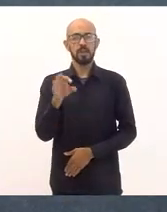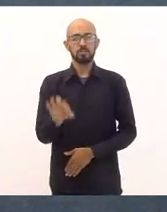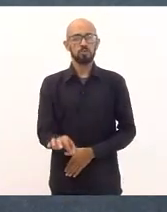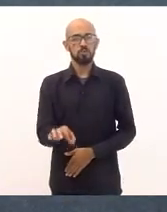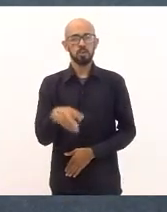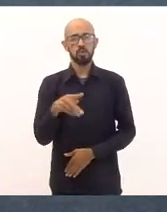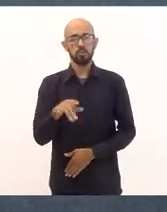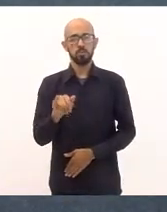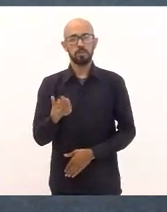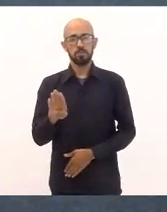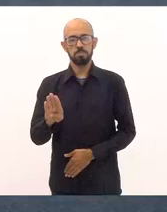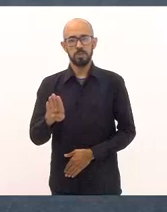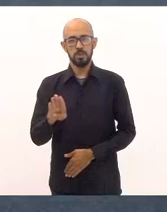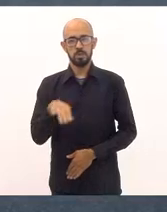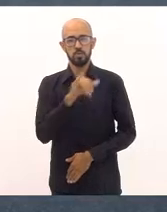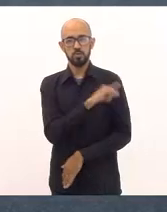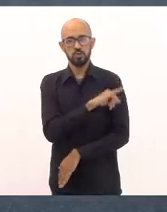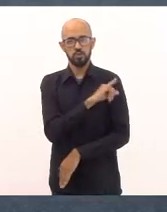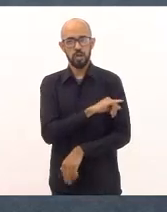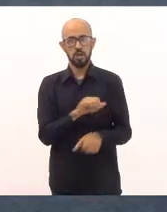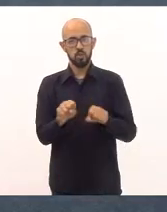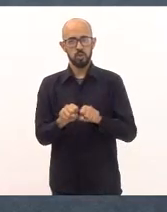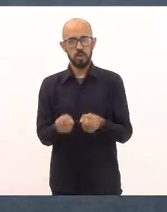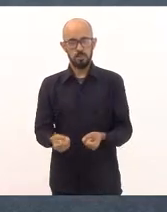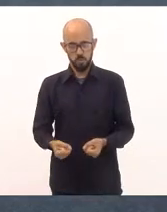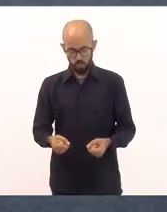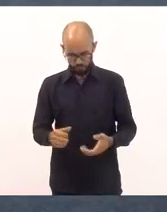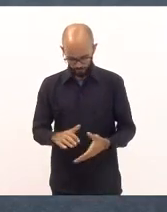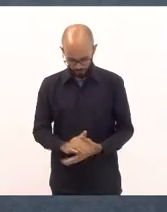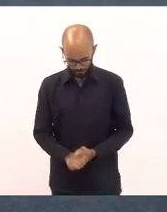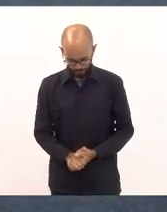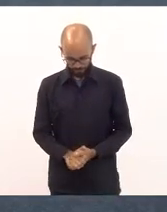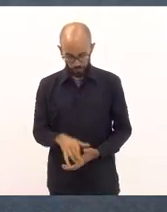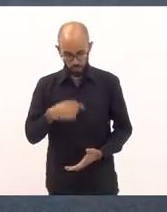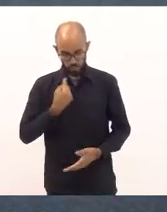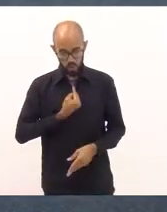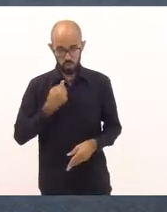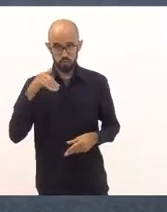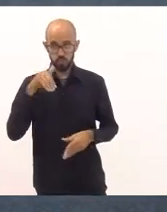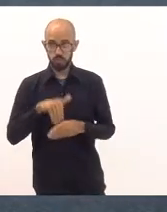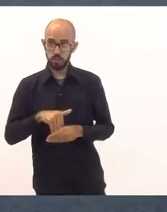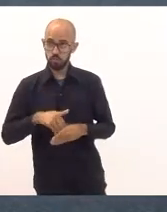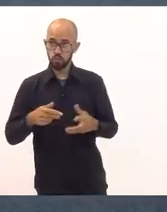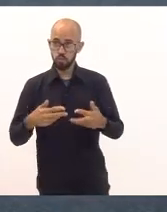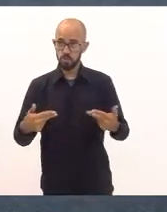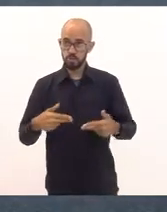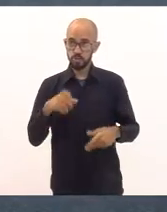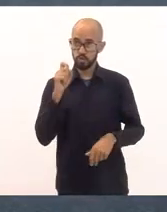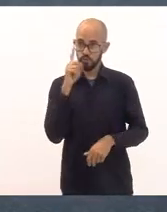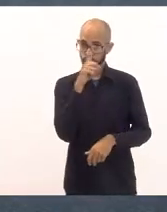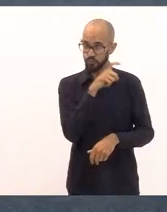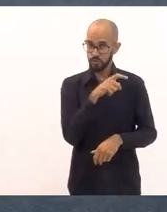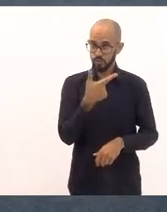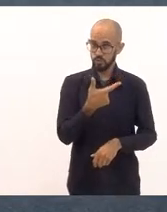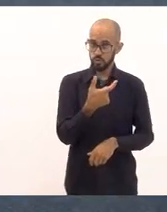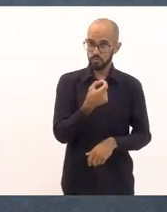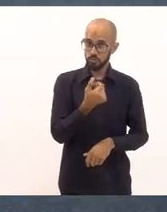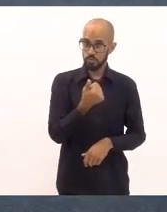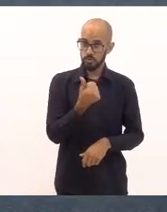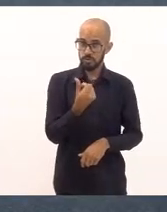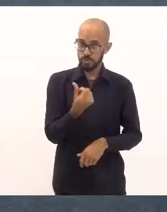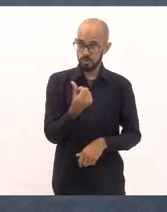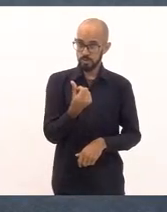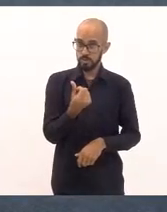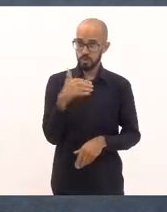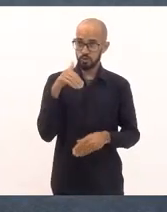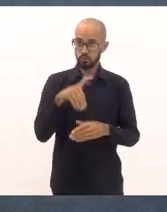Rio de Janeiro quebrou. Nós votamos coisas difíceis. No final de 2016, votamos aumento